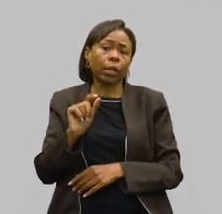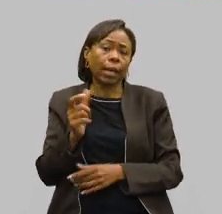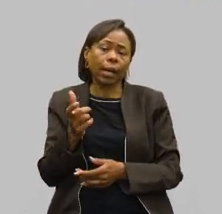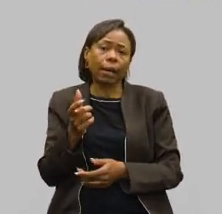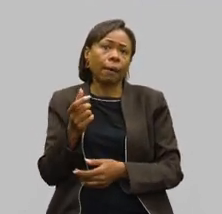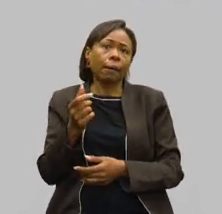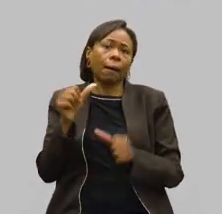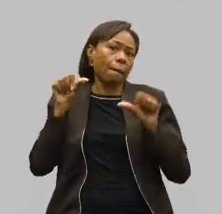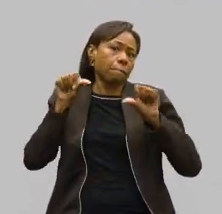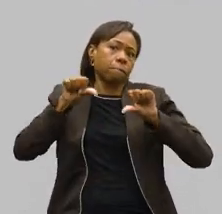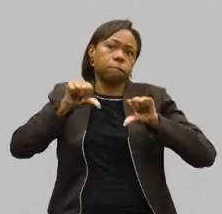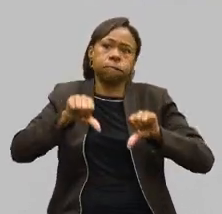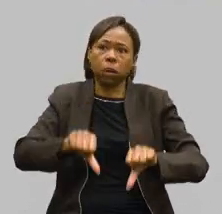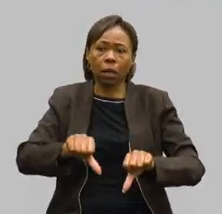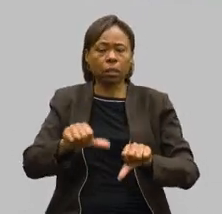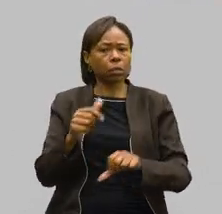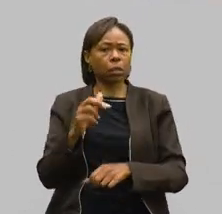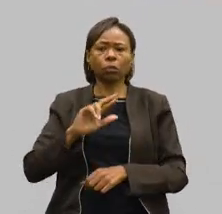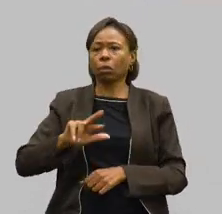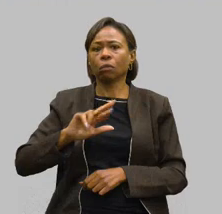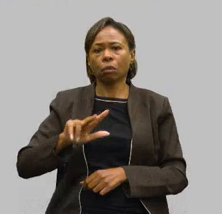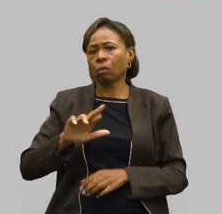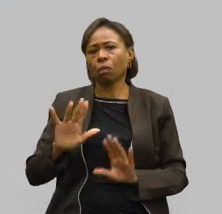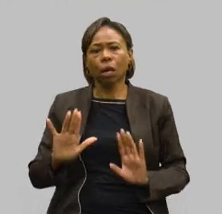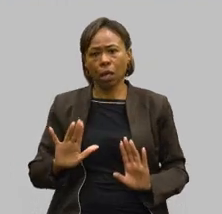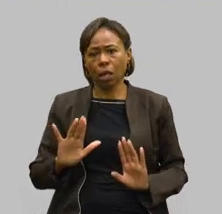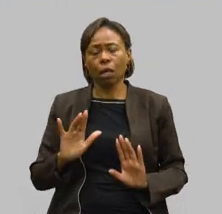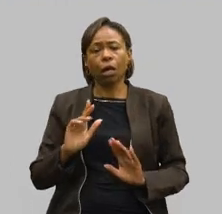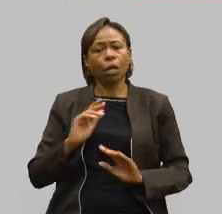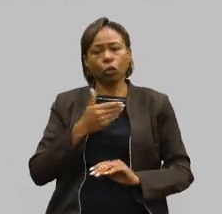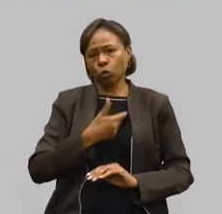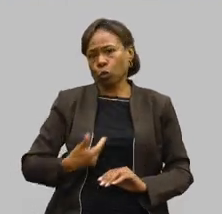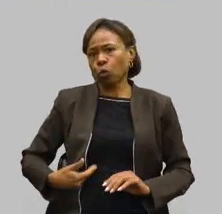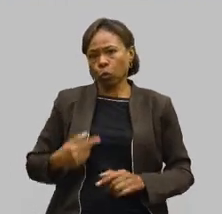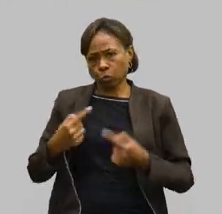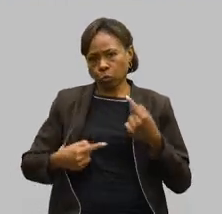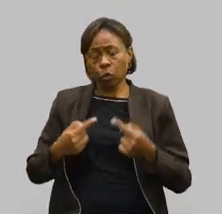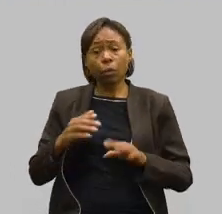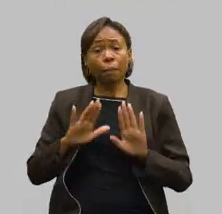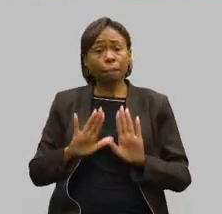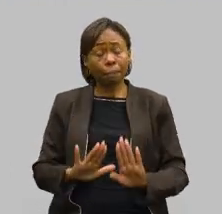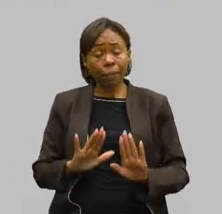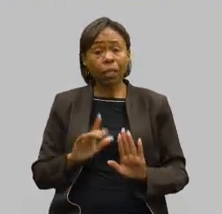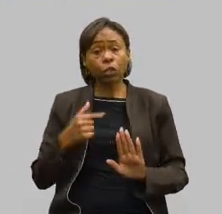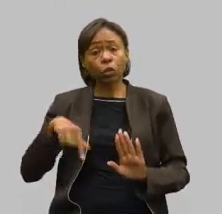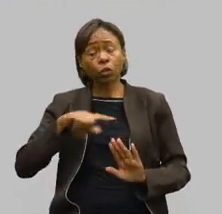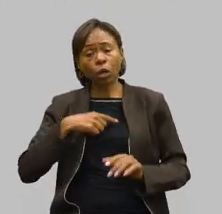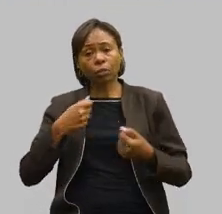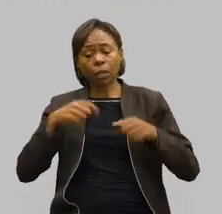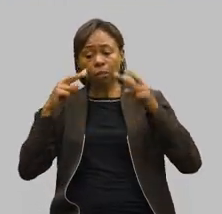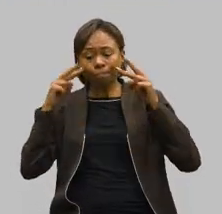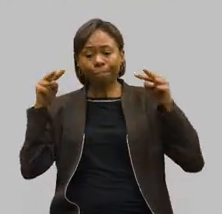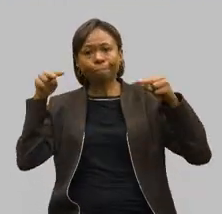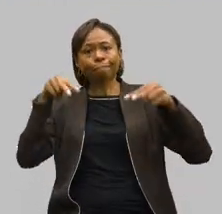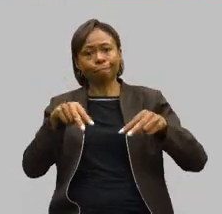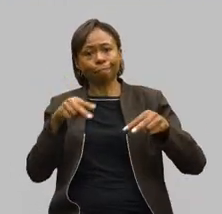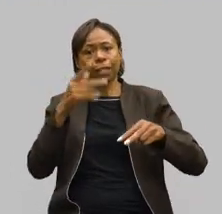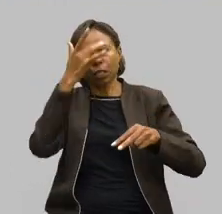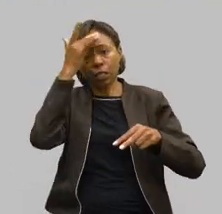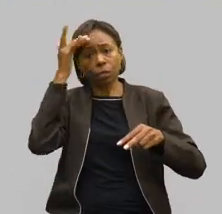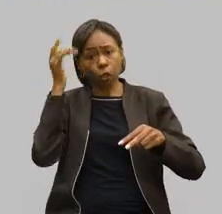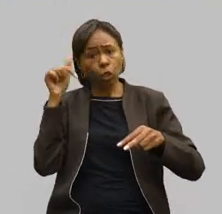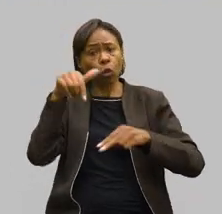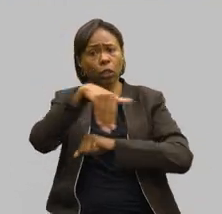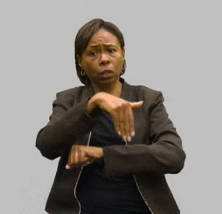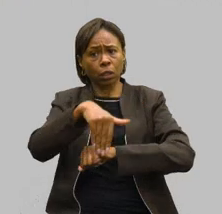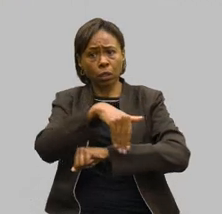uma verdadeiro falência do poder público nós precisamos de ter esse voltar esse esse olhar atento paraa população de rua por